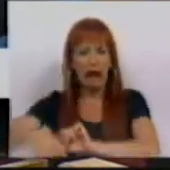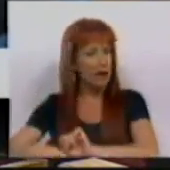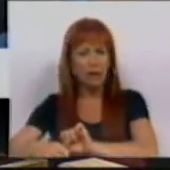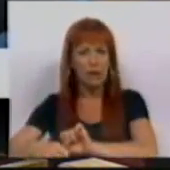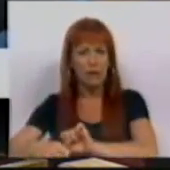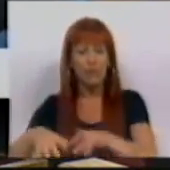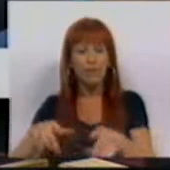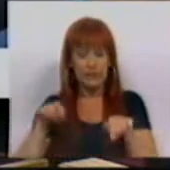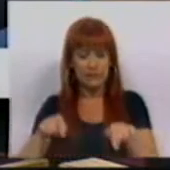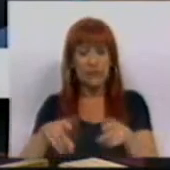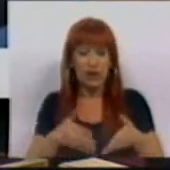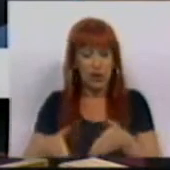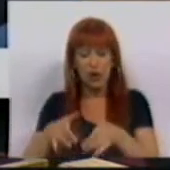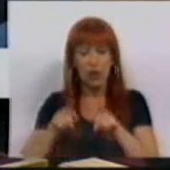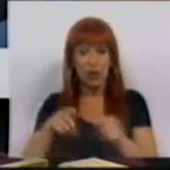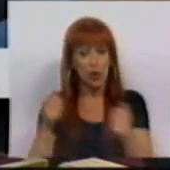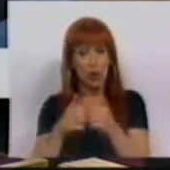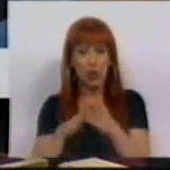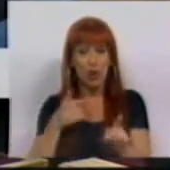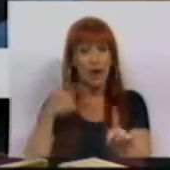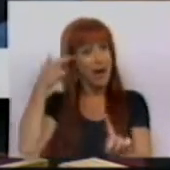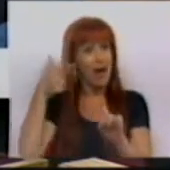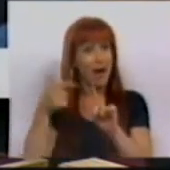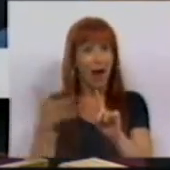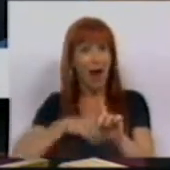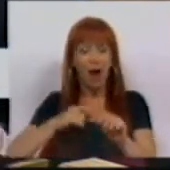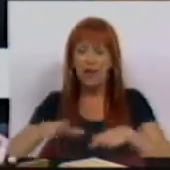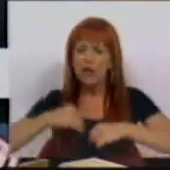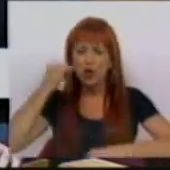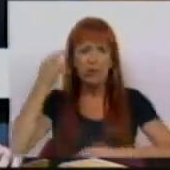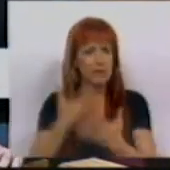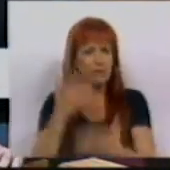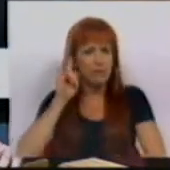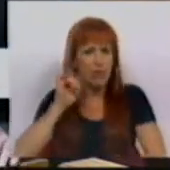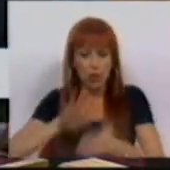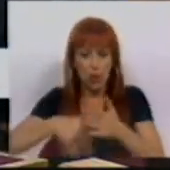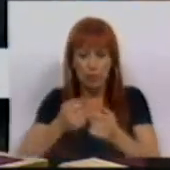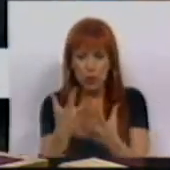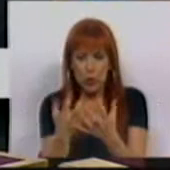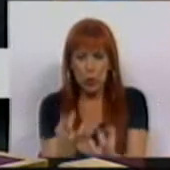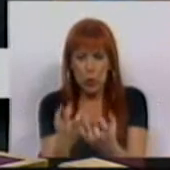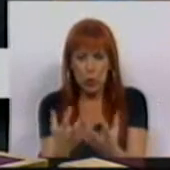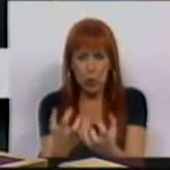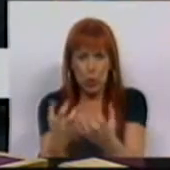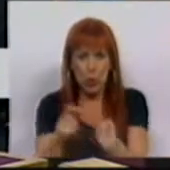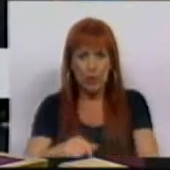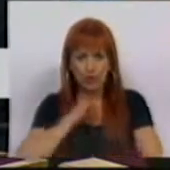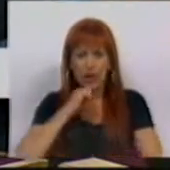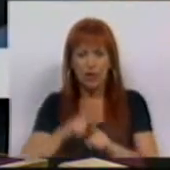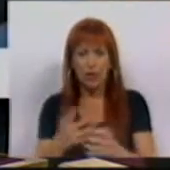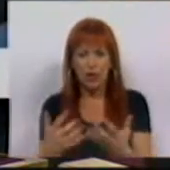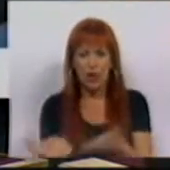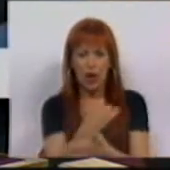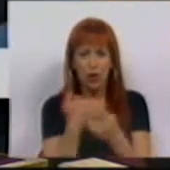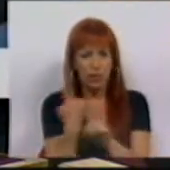física. Nesta estratégia, por todos ambicionada, assume especial importância um plano de dragagens permanente e de recuperação de